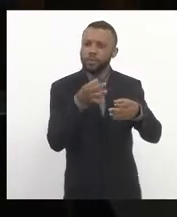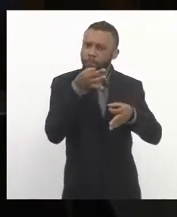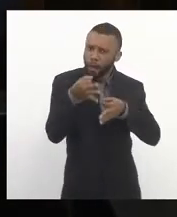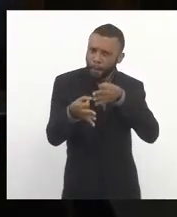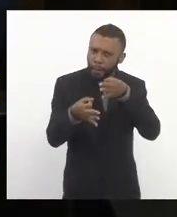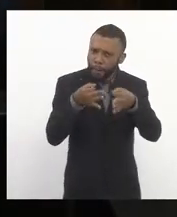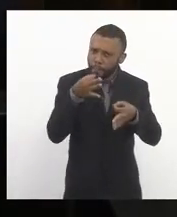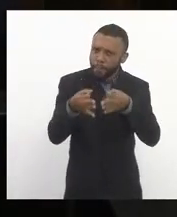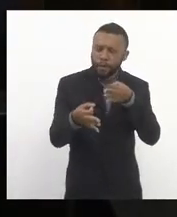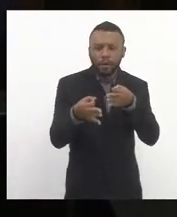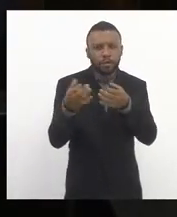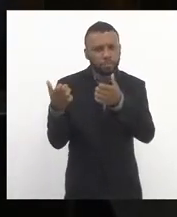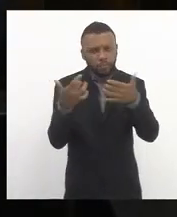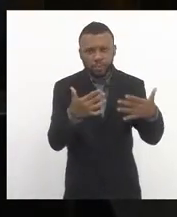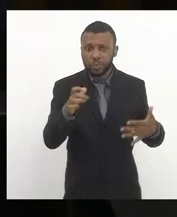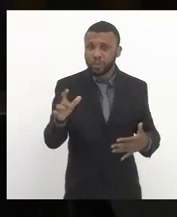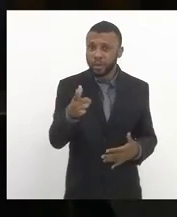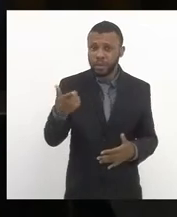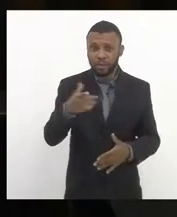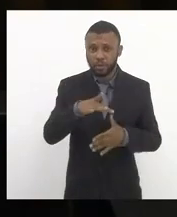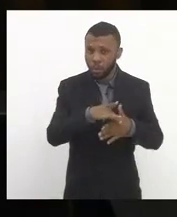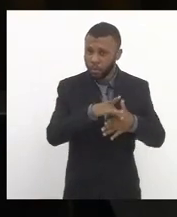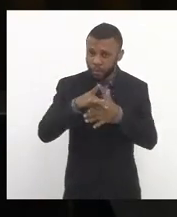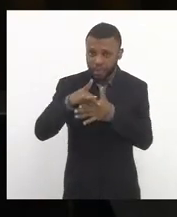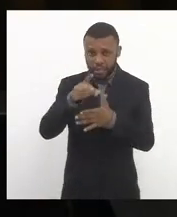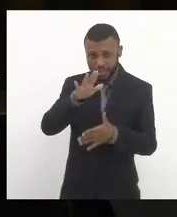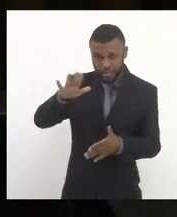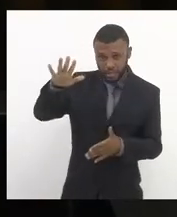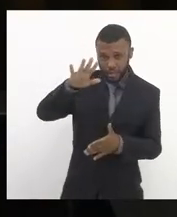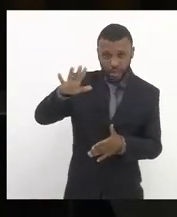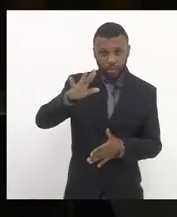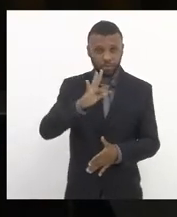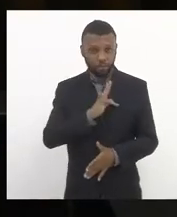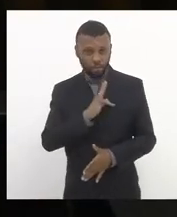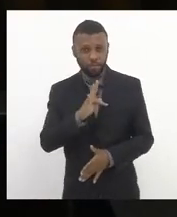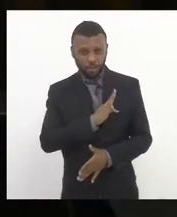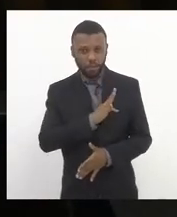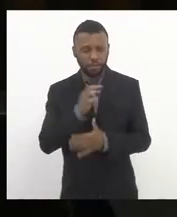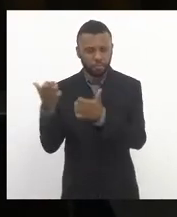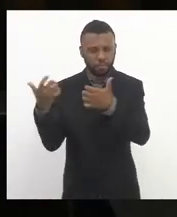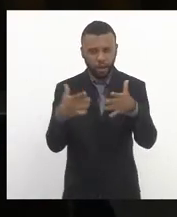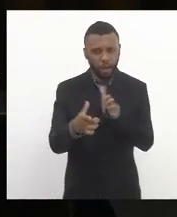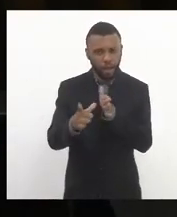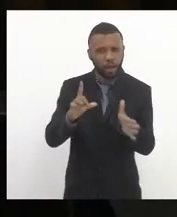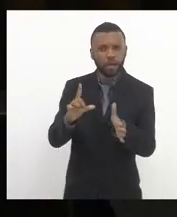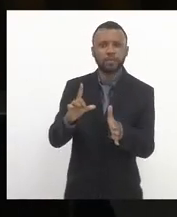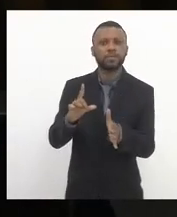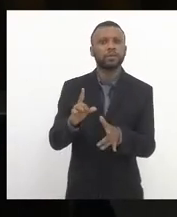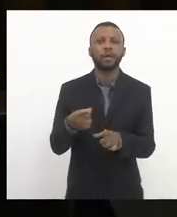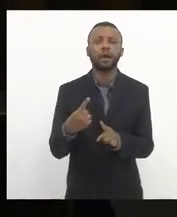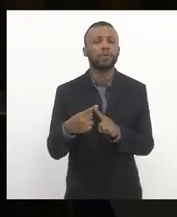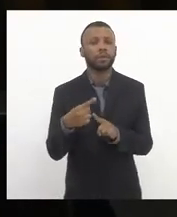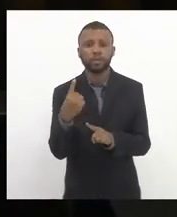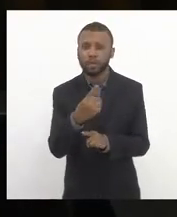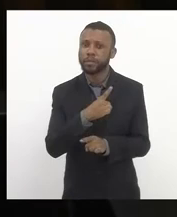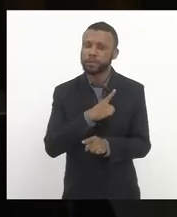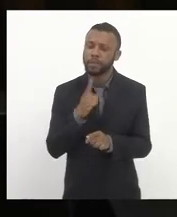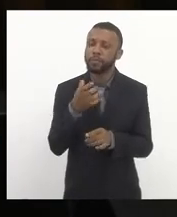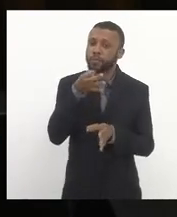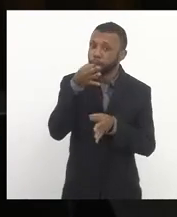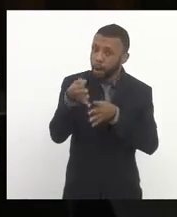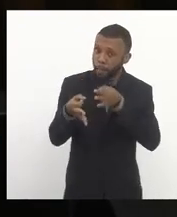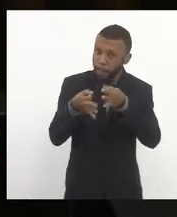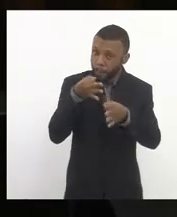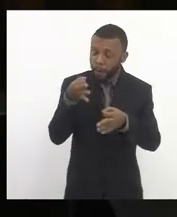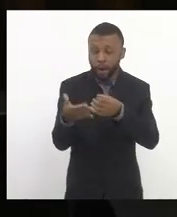aqui do ex-comandante-geral da polícia, é porque nós tínhamos fundamentos